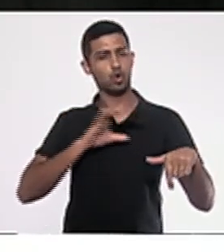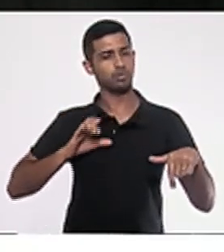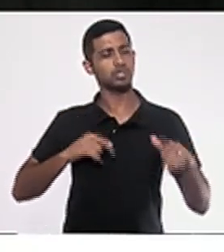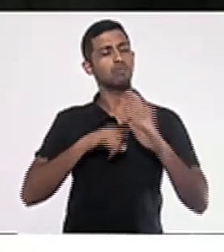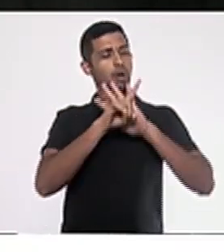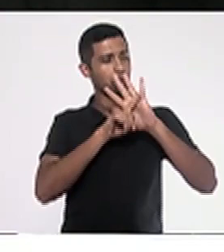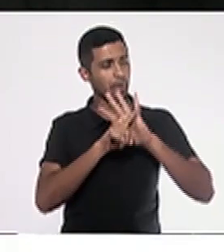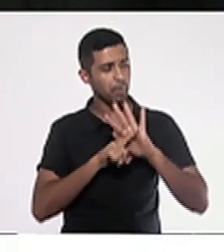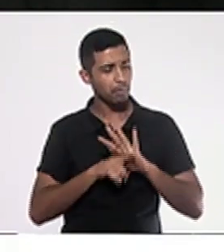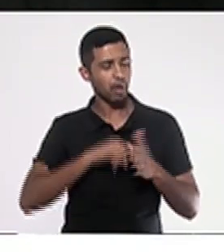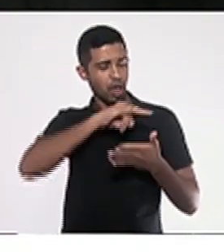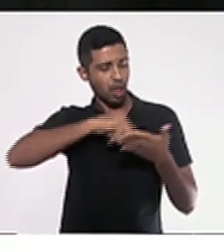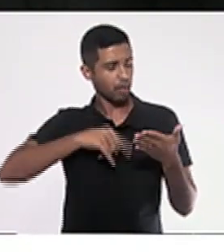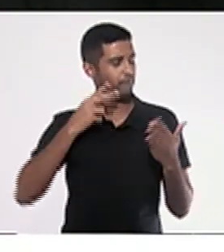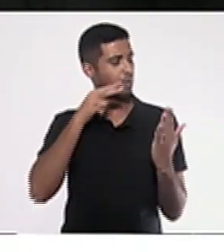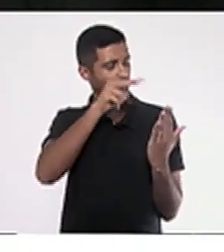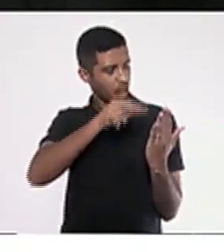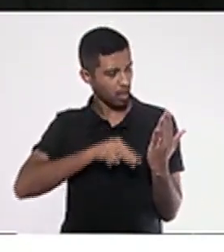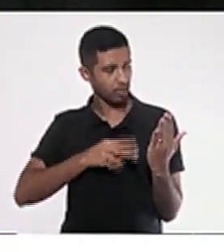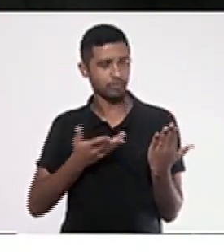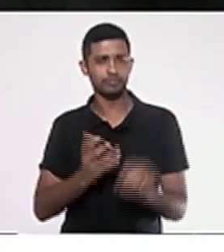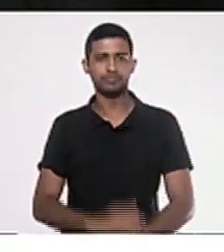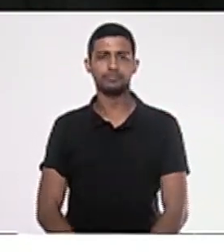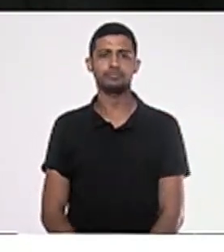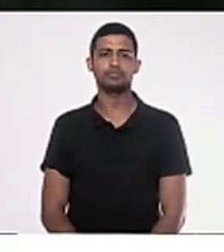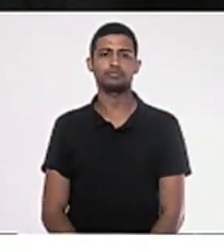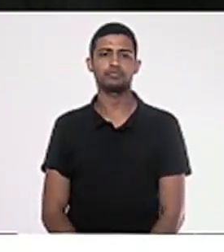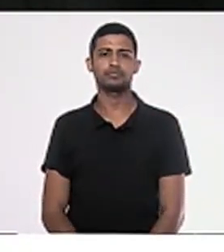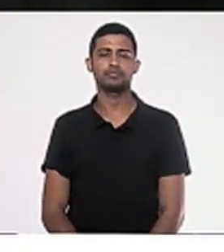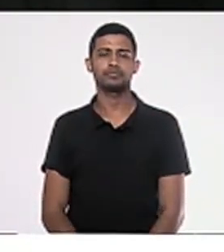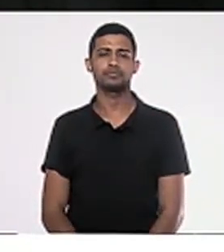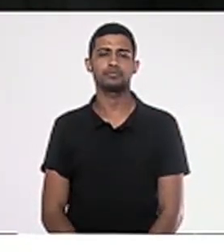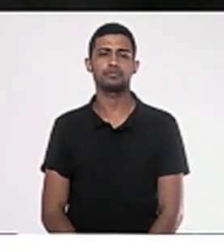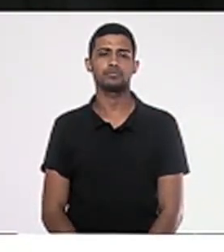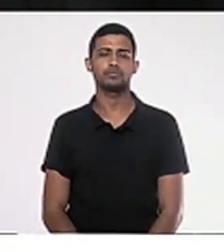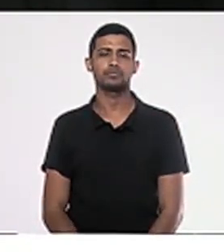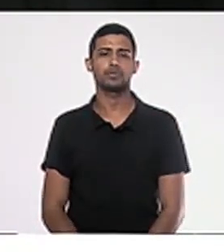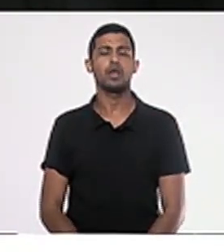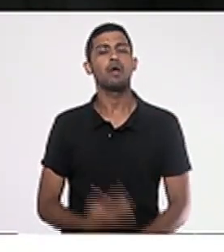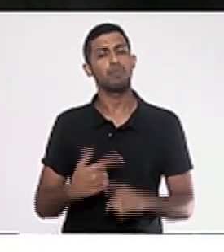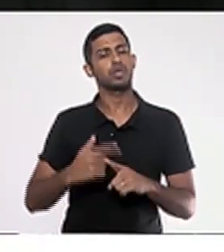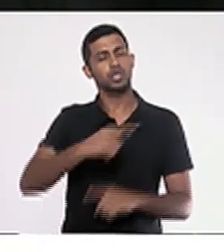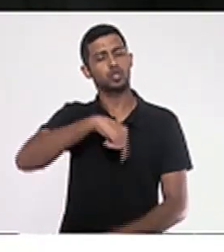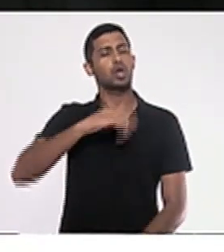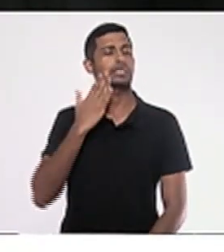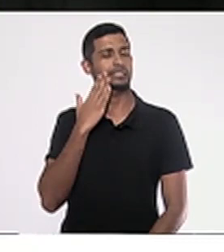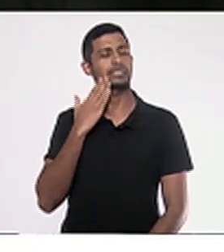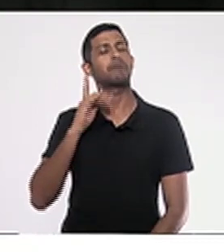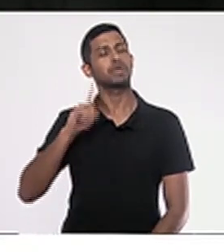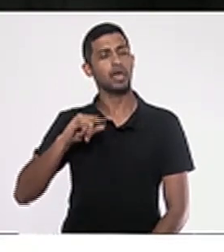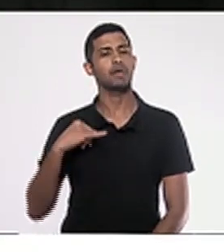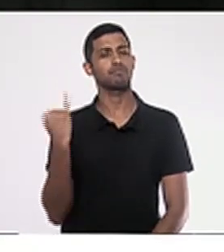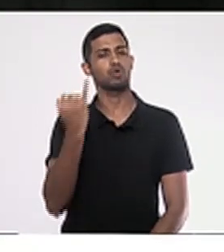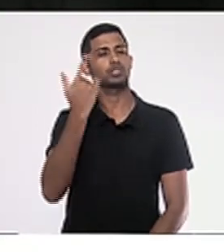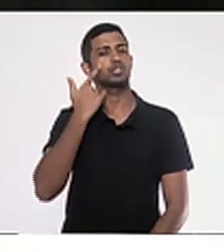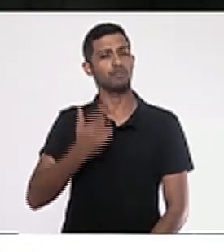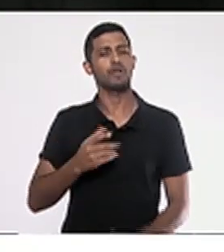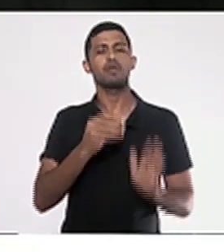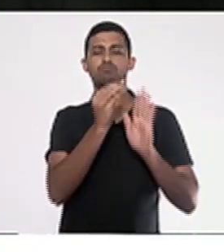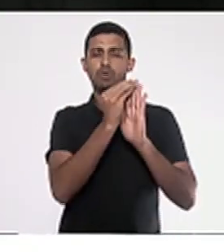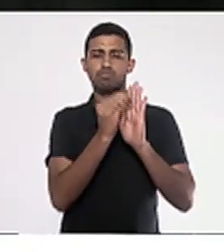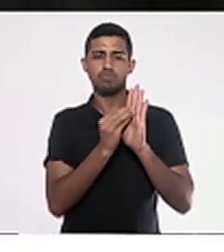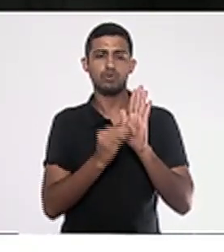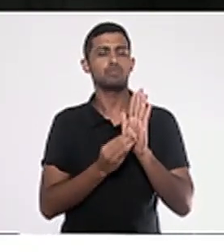e o prosseguimento dessa investigação, porque nós entendemos que sim, que essa demanda é muito importante a partir